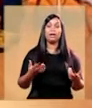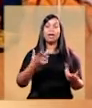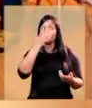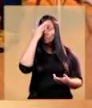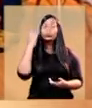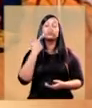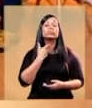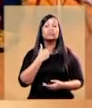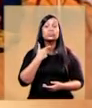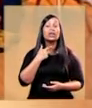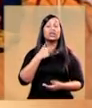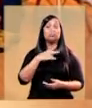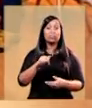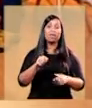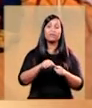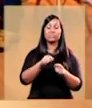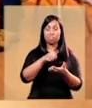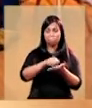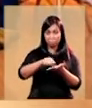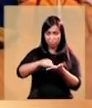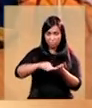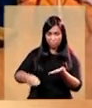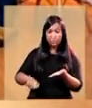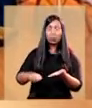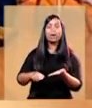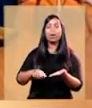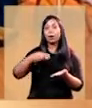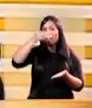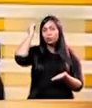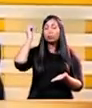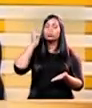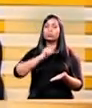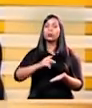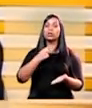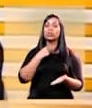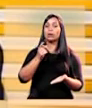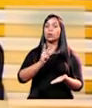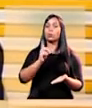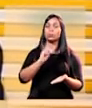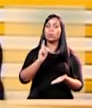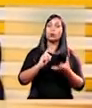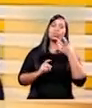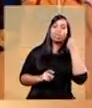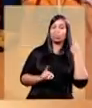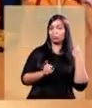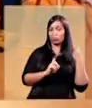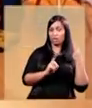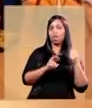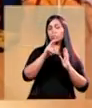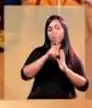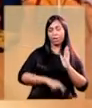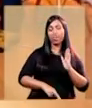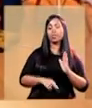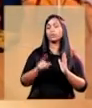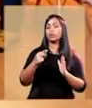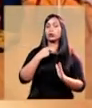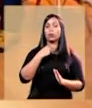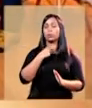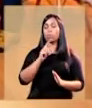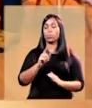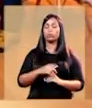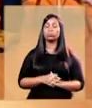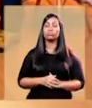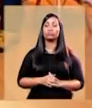pessoas interessadas que vai abrir o cadastro para o apadrinhamento afetivo não podem estar no cadastro de adoção. Isso é uma regra, não pode